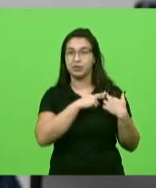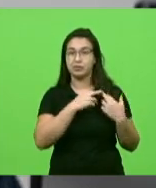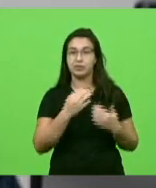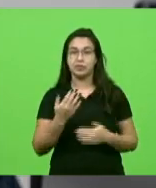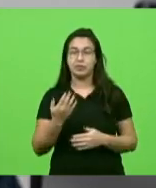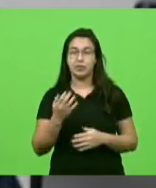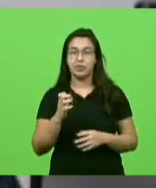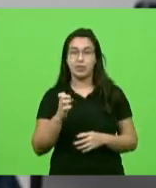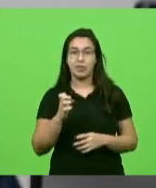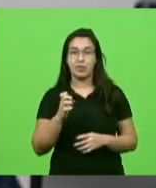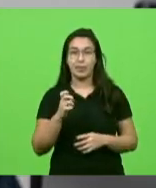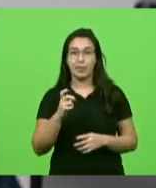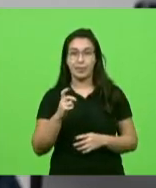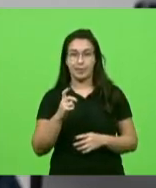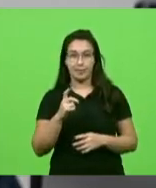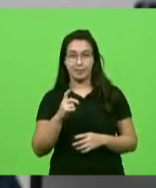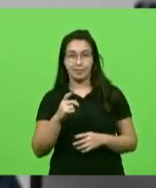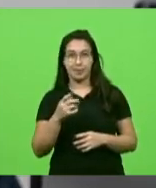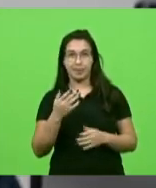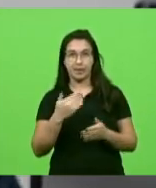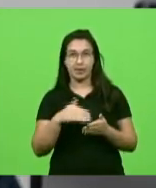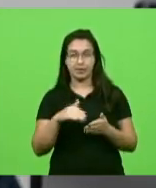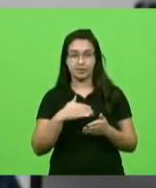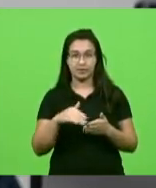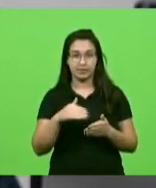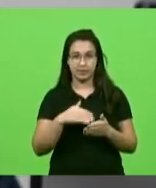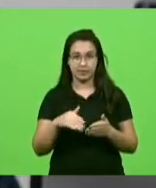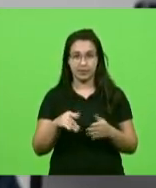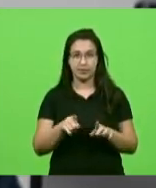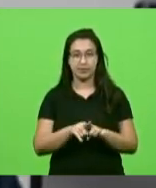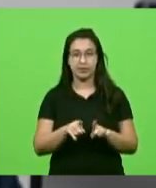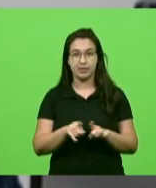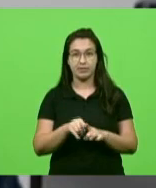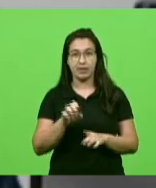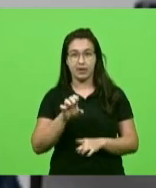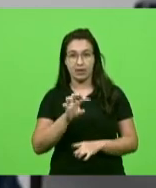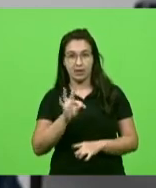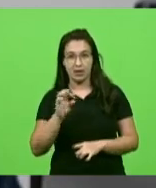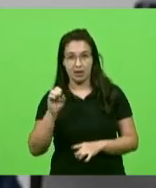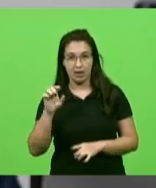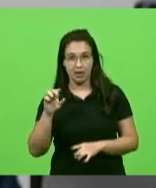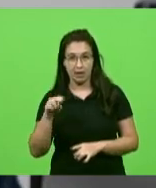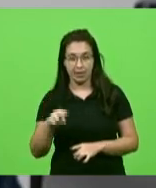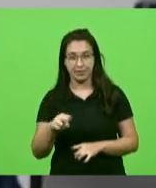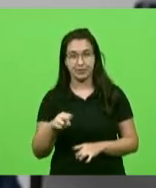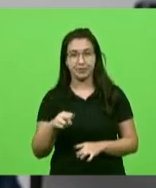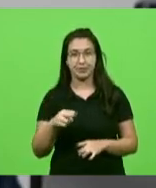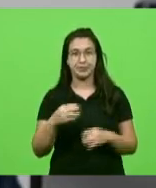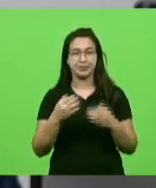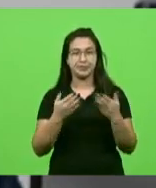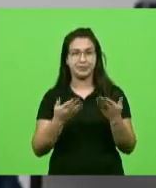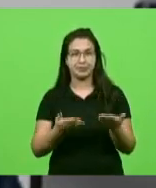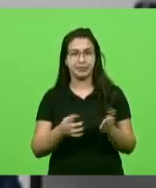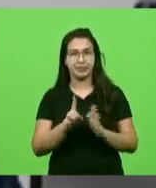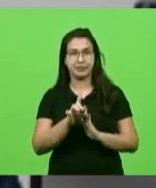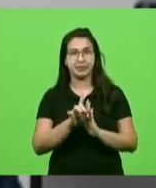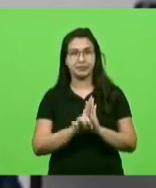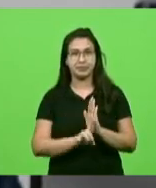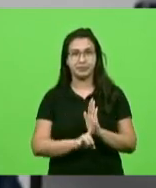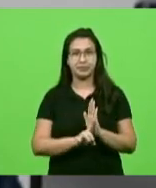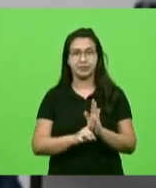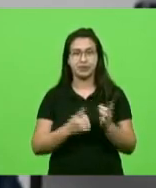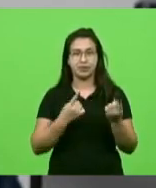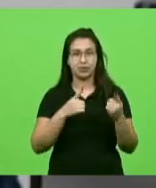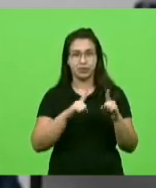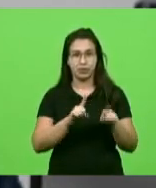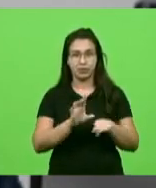do ex-chefe da casa civil Douglas vou água e o secretário de saúde altos referindo não obstante a prática de delitos funcionais e o